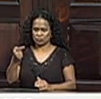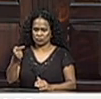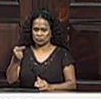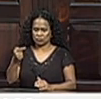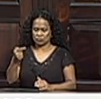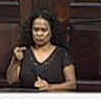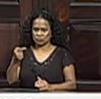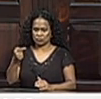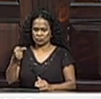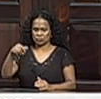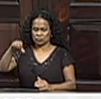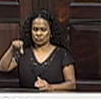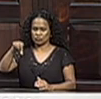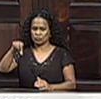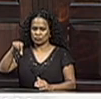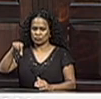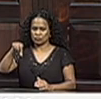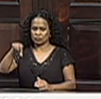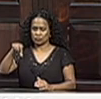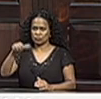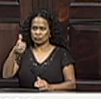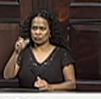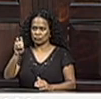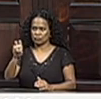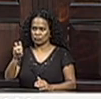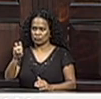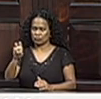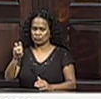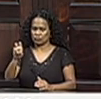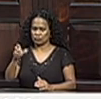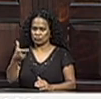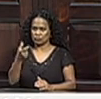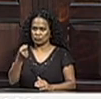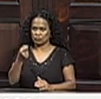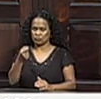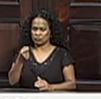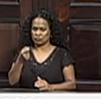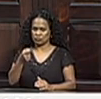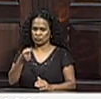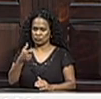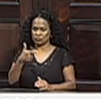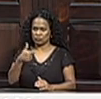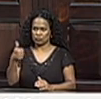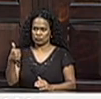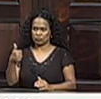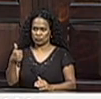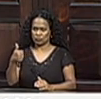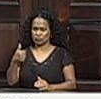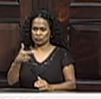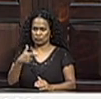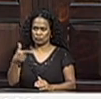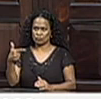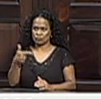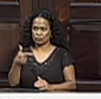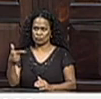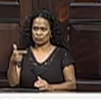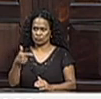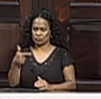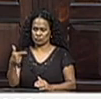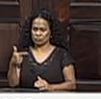7, 9, 15, 20, 21,